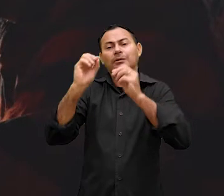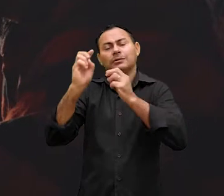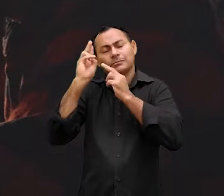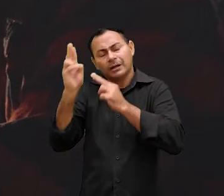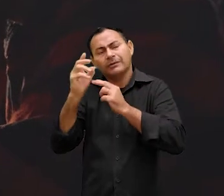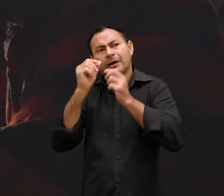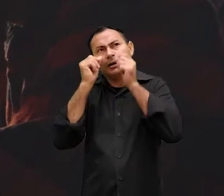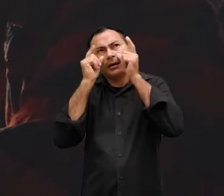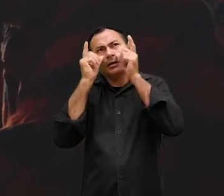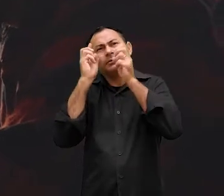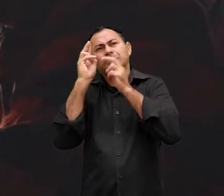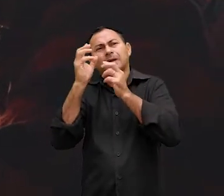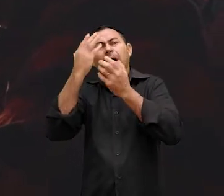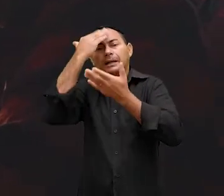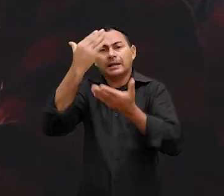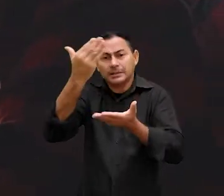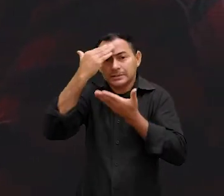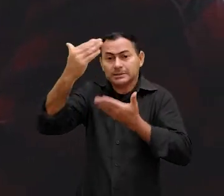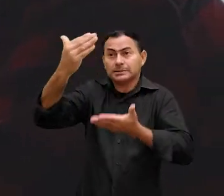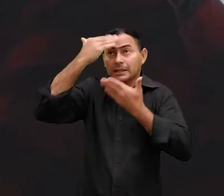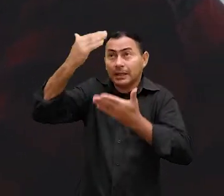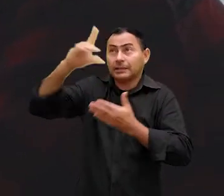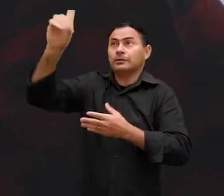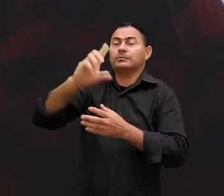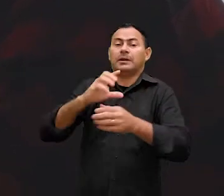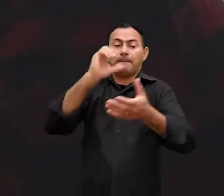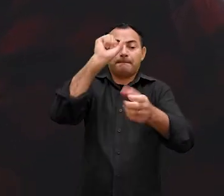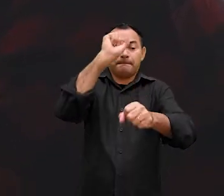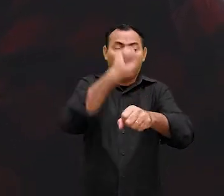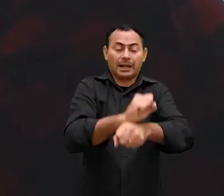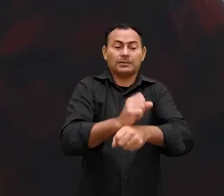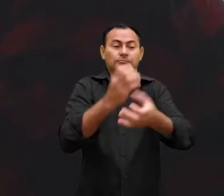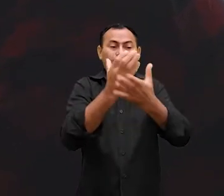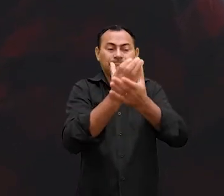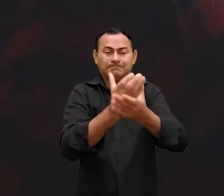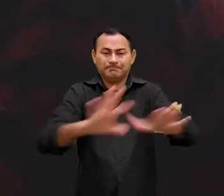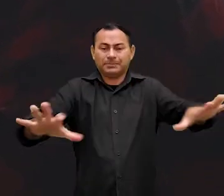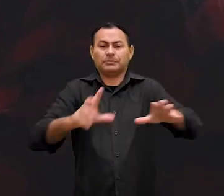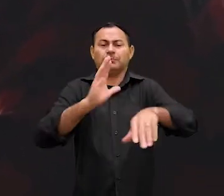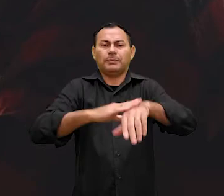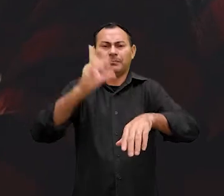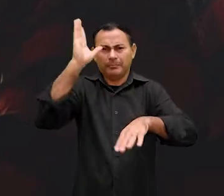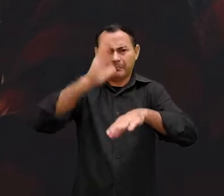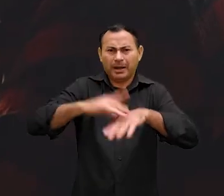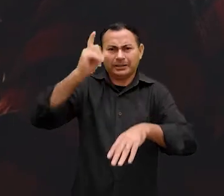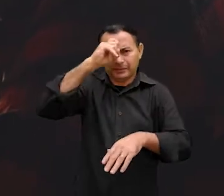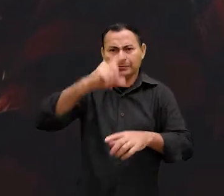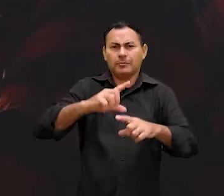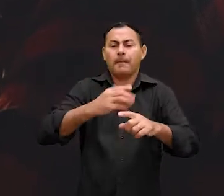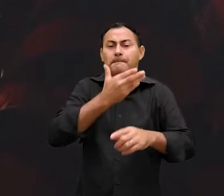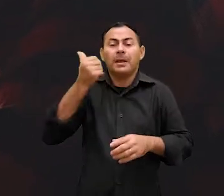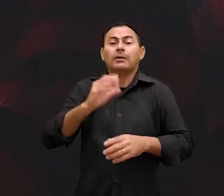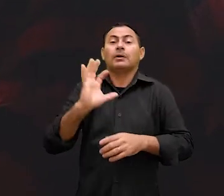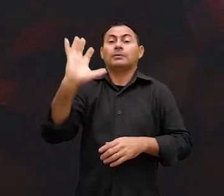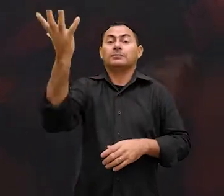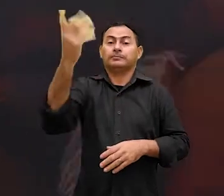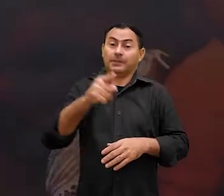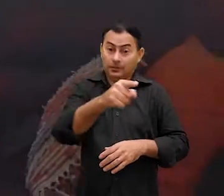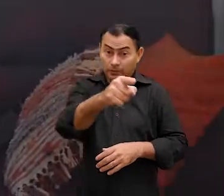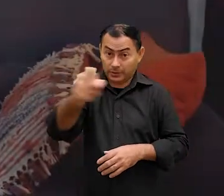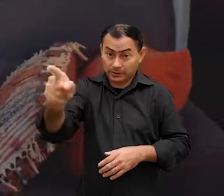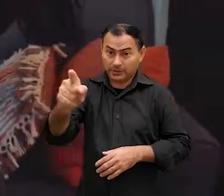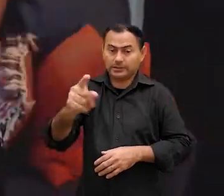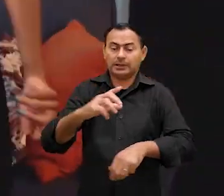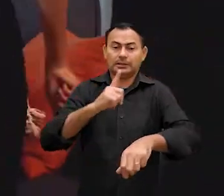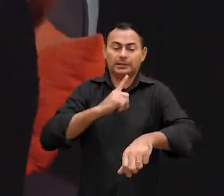fico acordado, agradecendo a Deus por não ter desistido nos momentos mais difíceis. O melhor estava por vir. E vocês